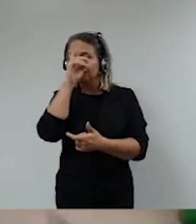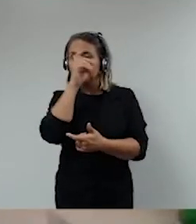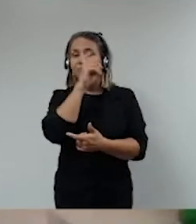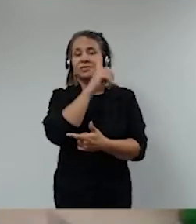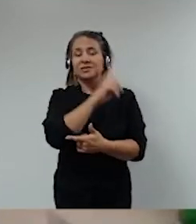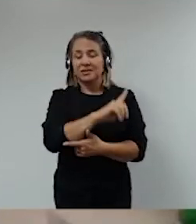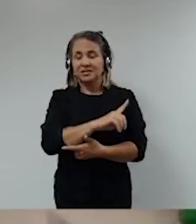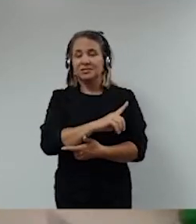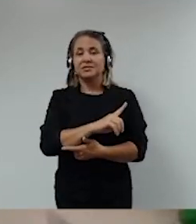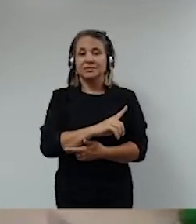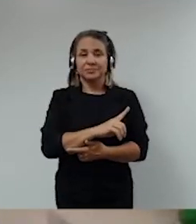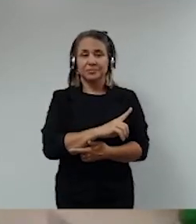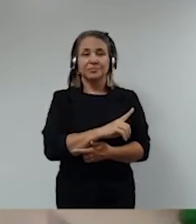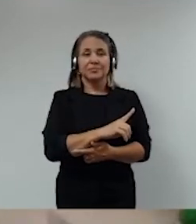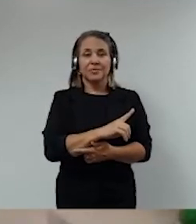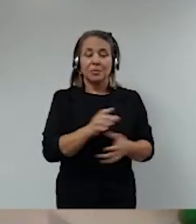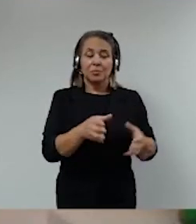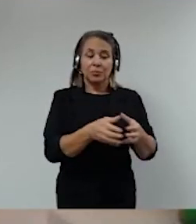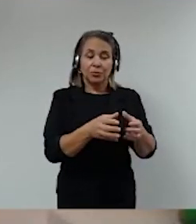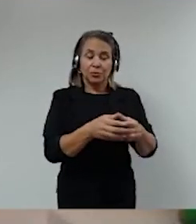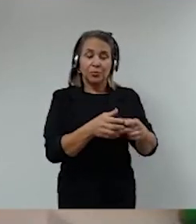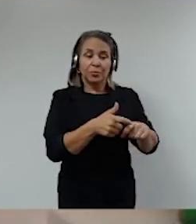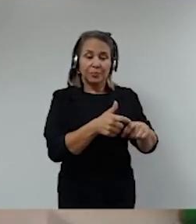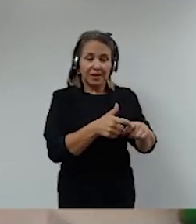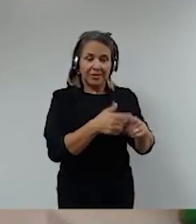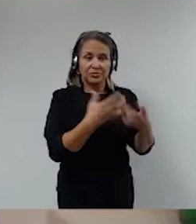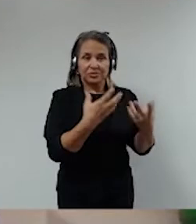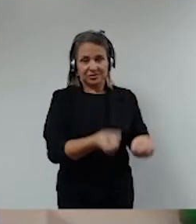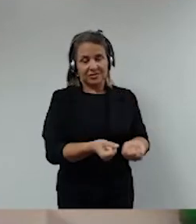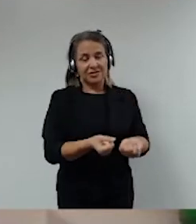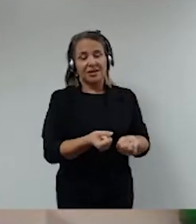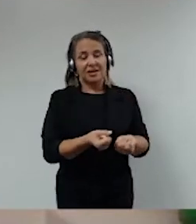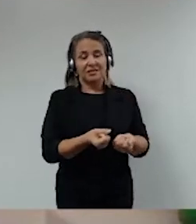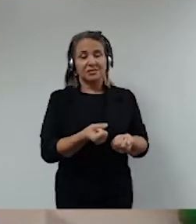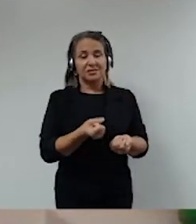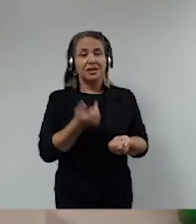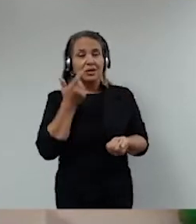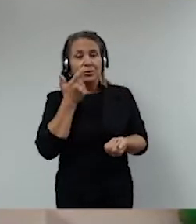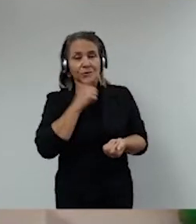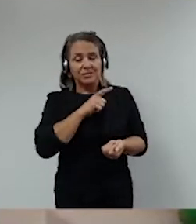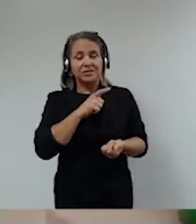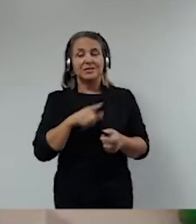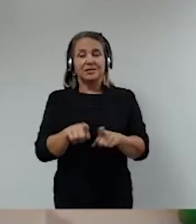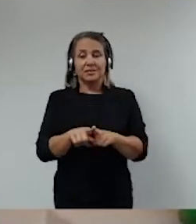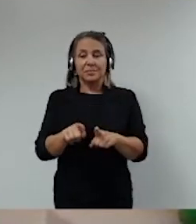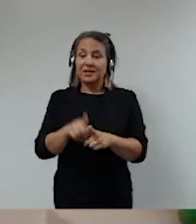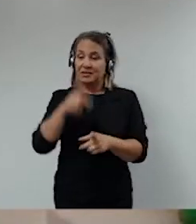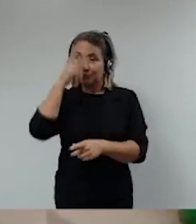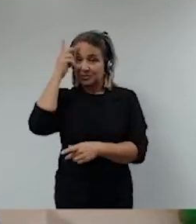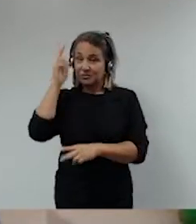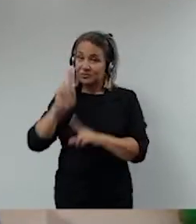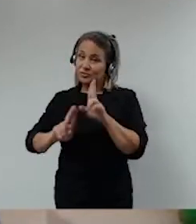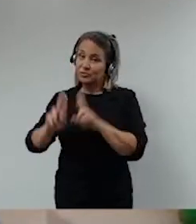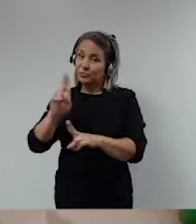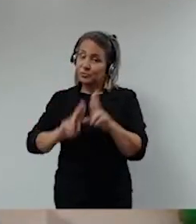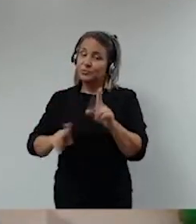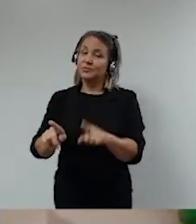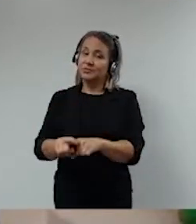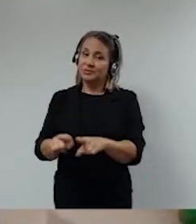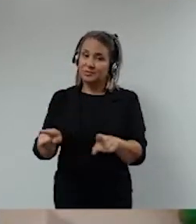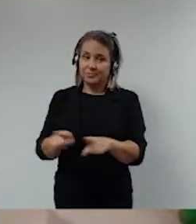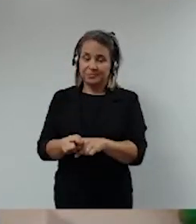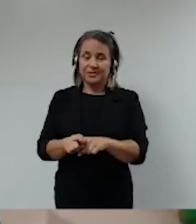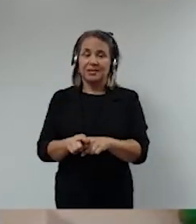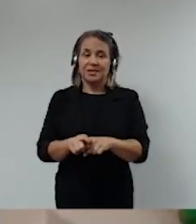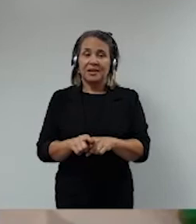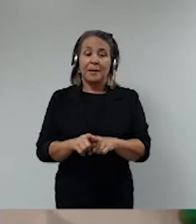dificuldade para a classe médica aceitar, assimilar, a população também, os usuários, mas se